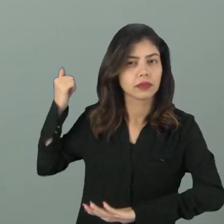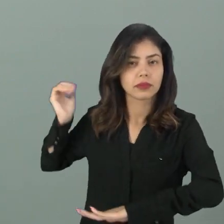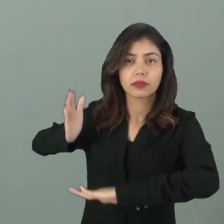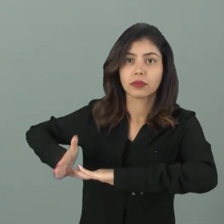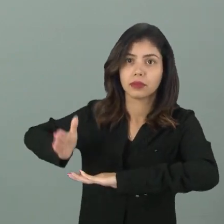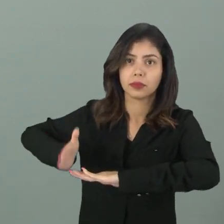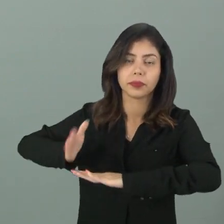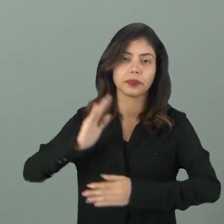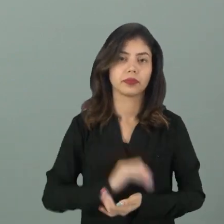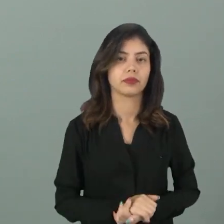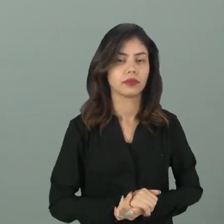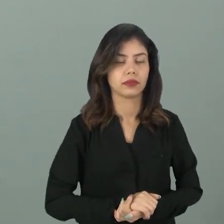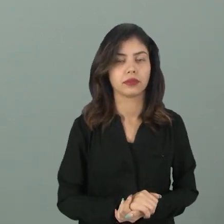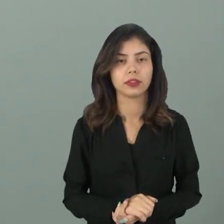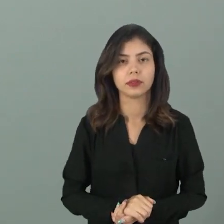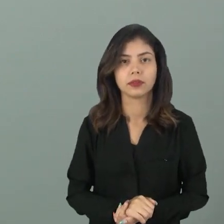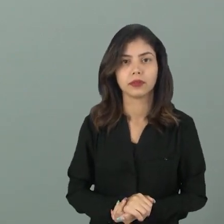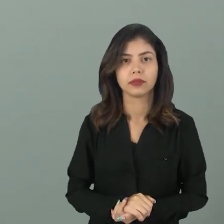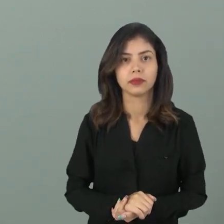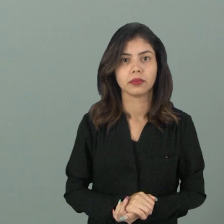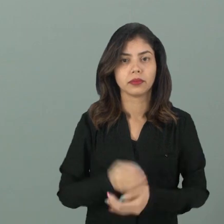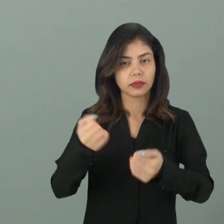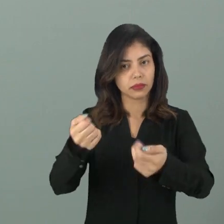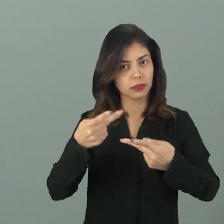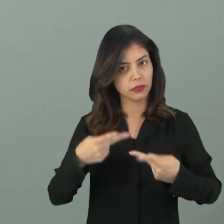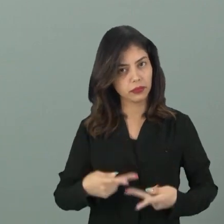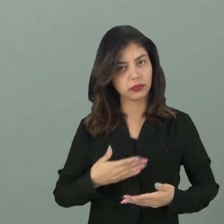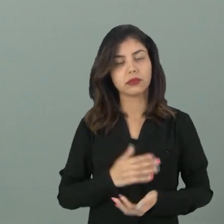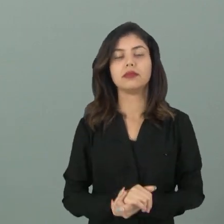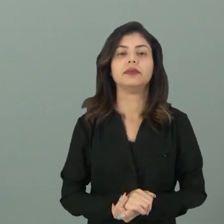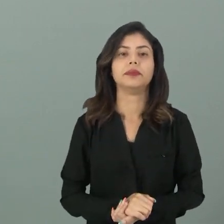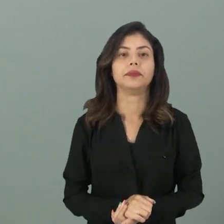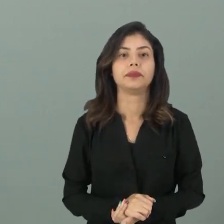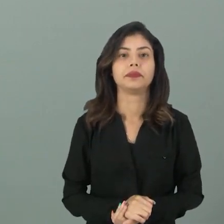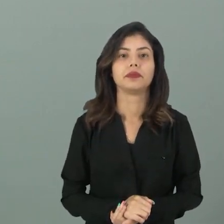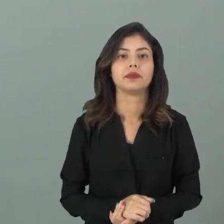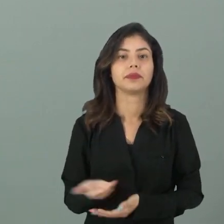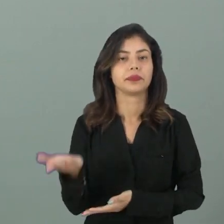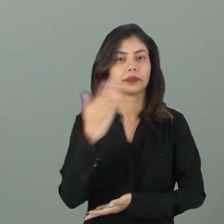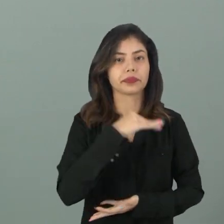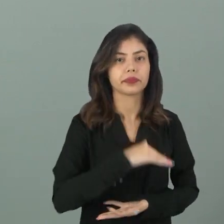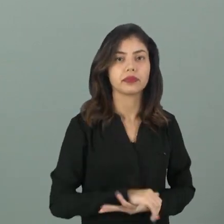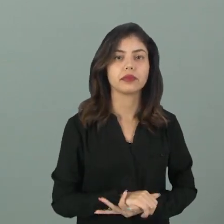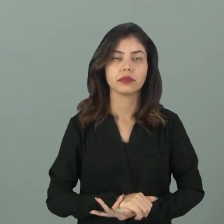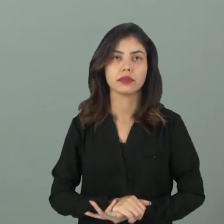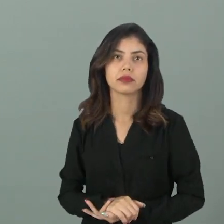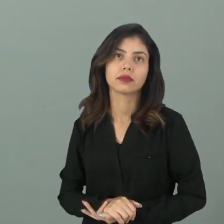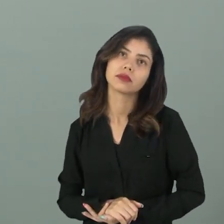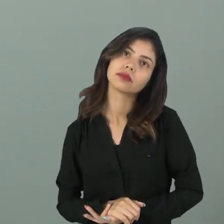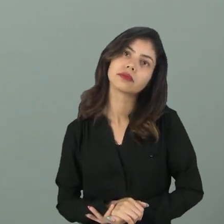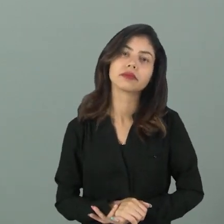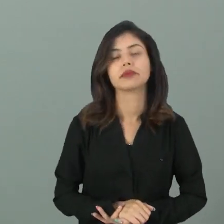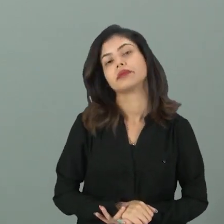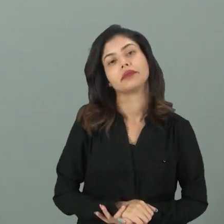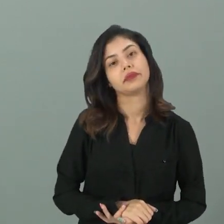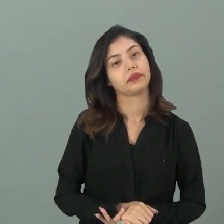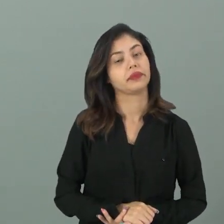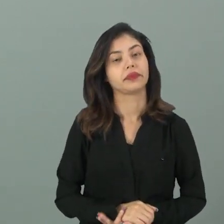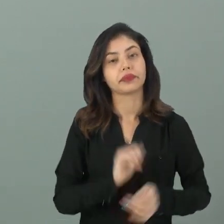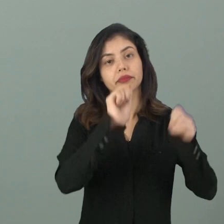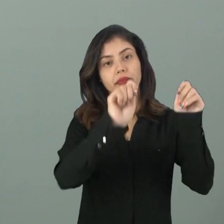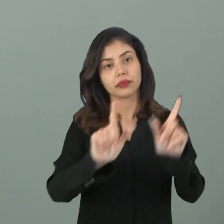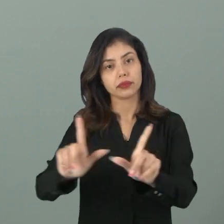à contemporaneidade. Então, te convido para mais essa aula. Vamos lá? Beleza. Eu quero que